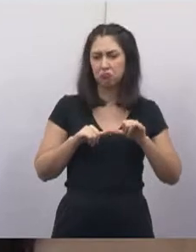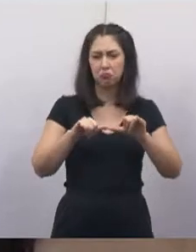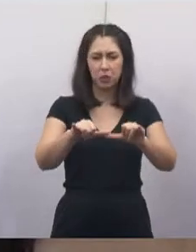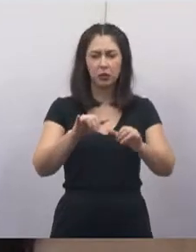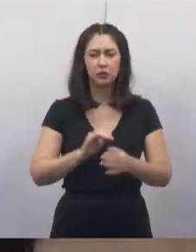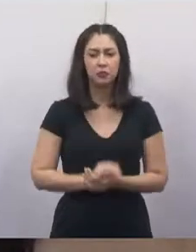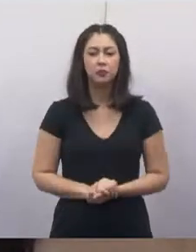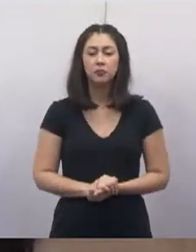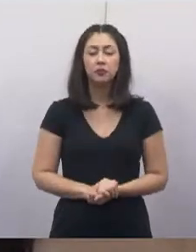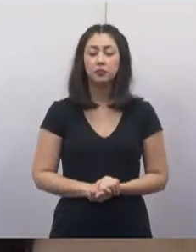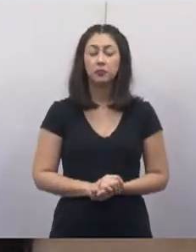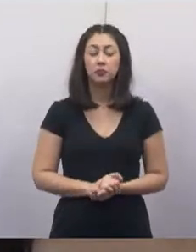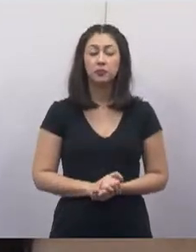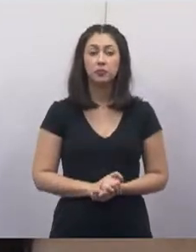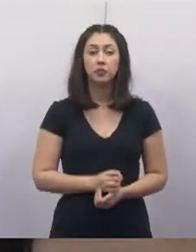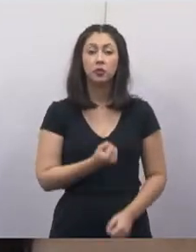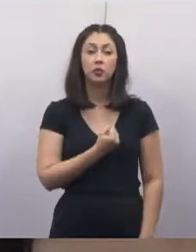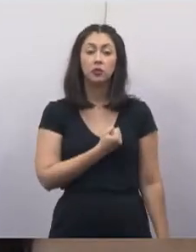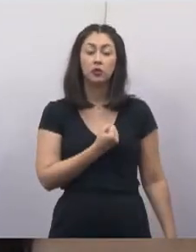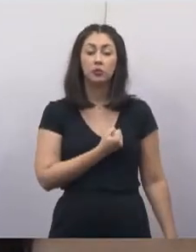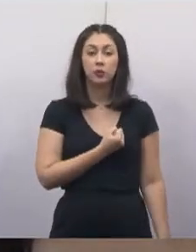lá. Número